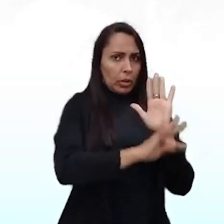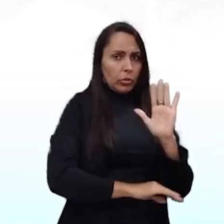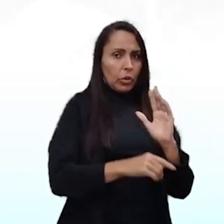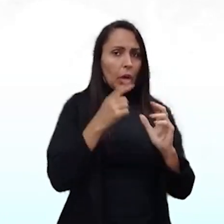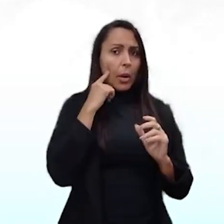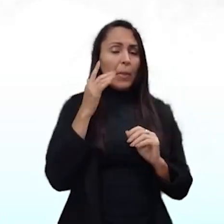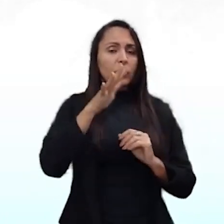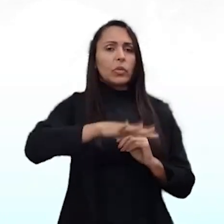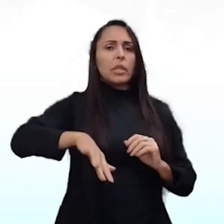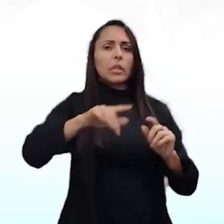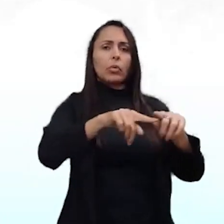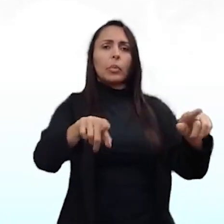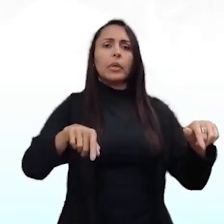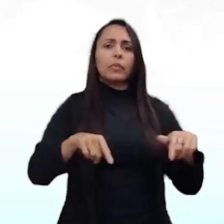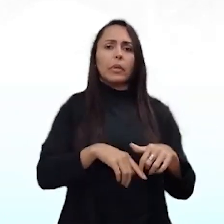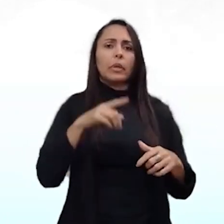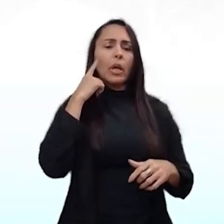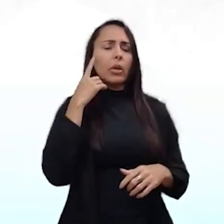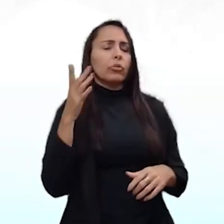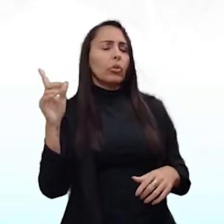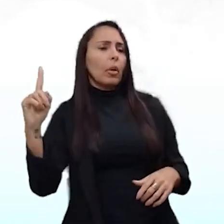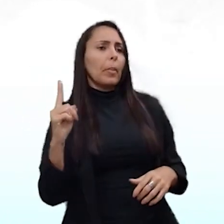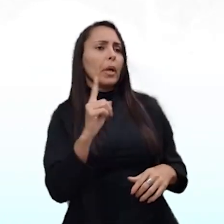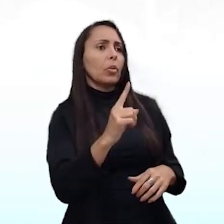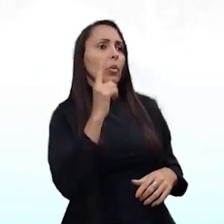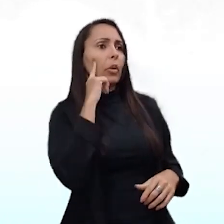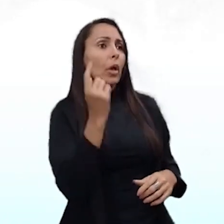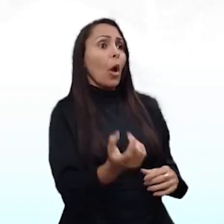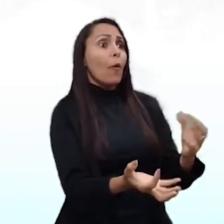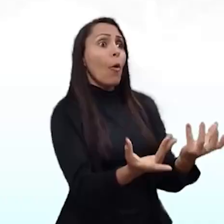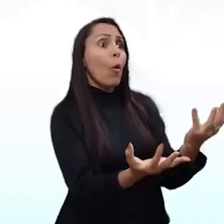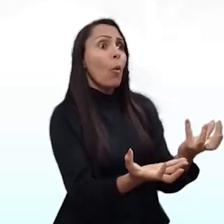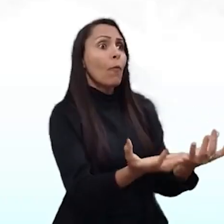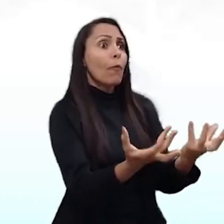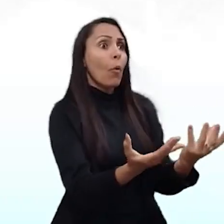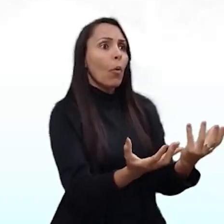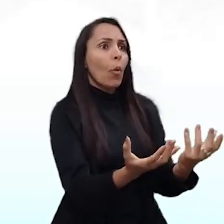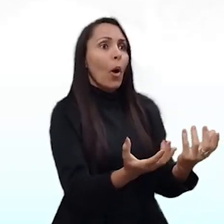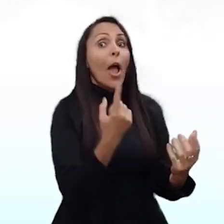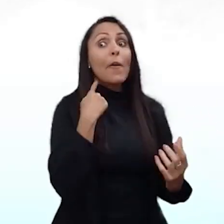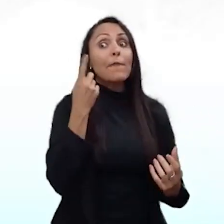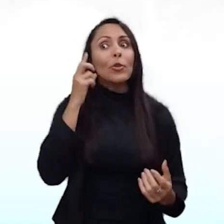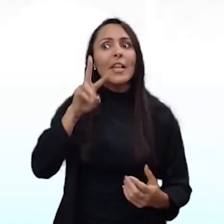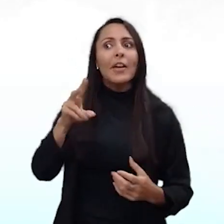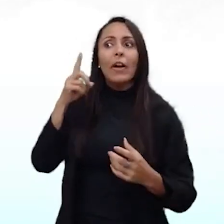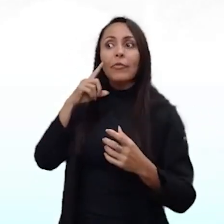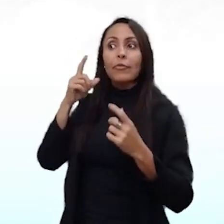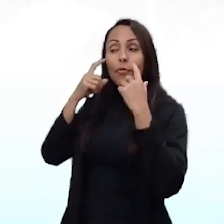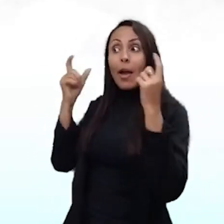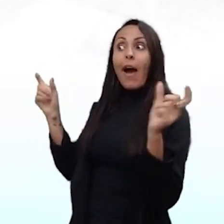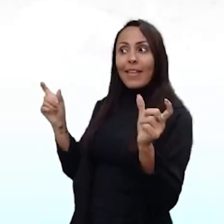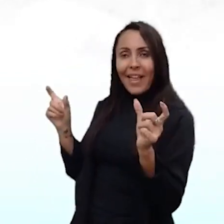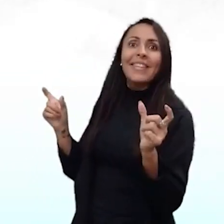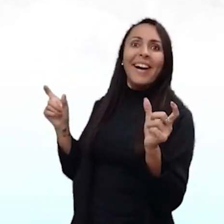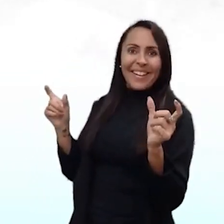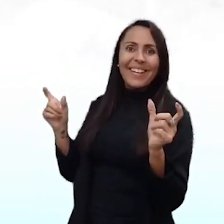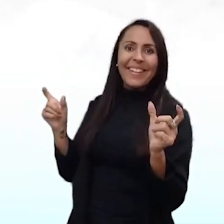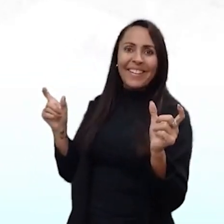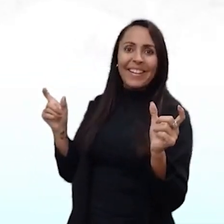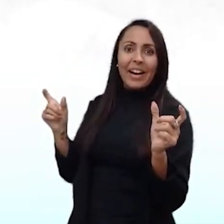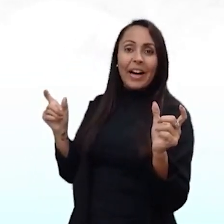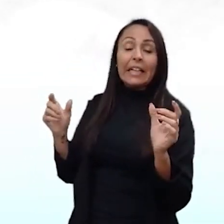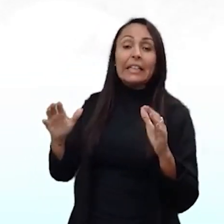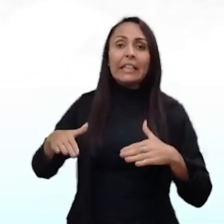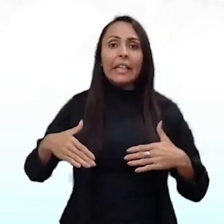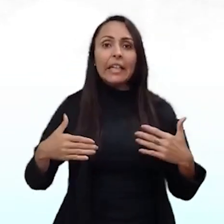está num ambiente fechado, chega alguém e diz assim, fogo, fogo, você vai ficar? Claro que não. Então,